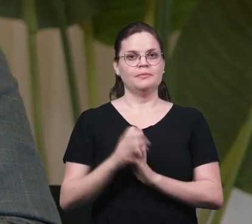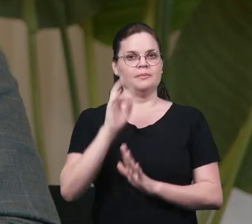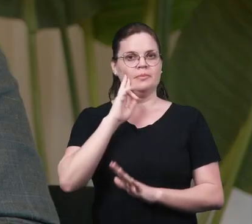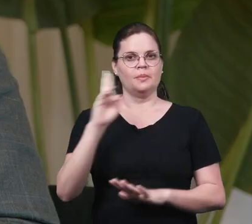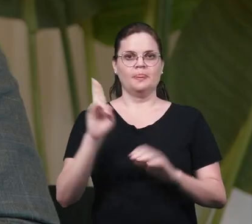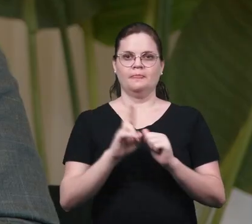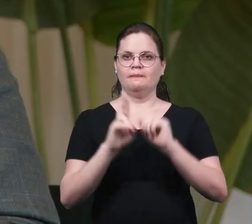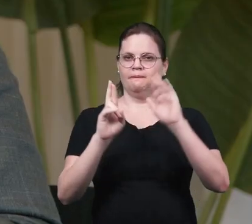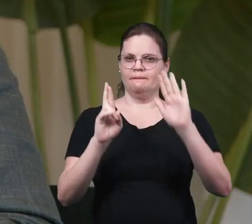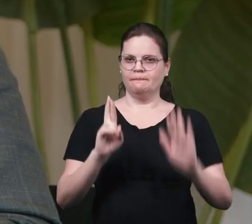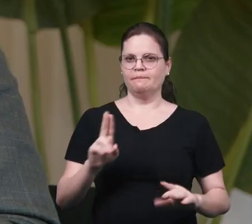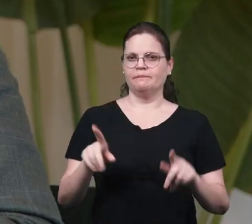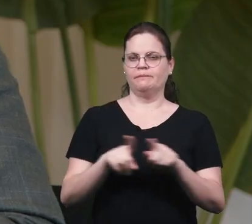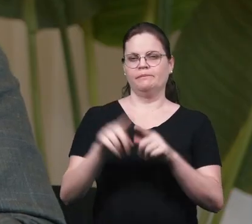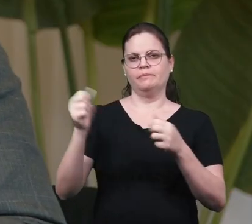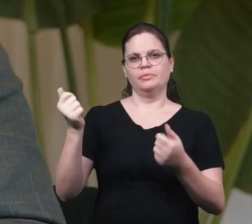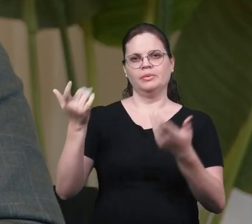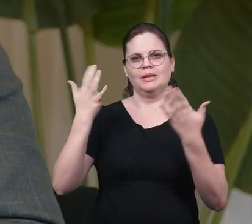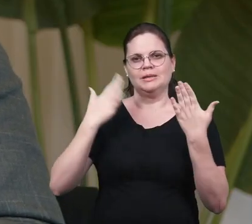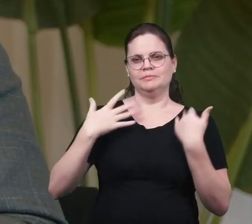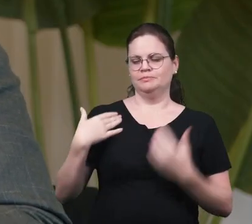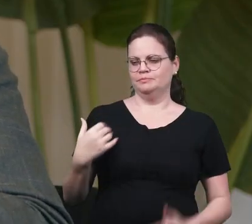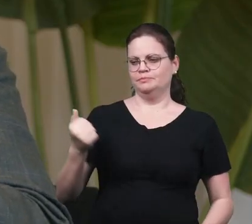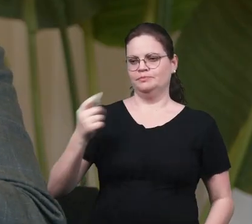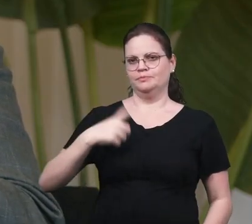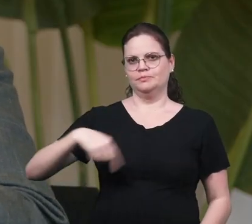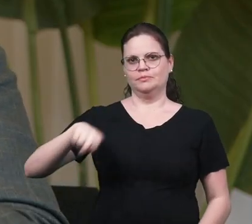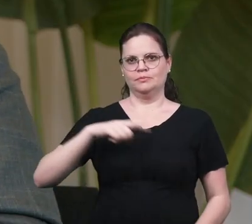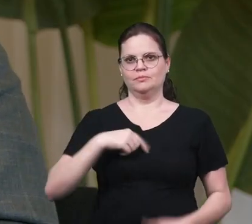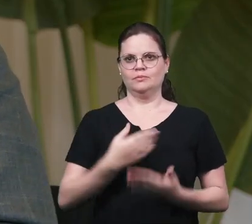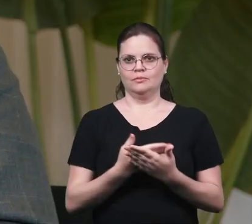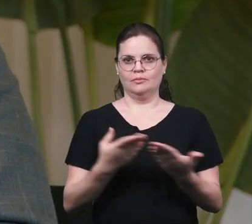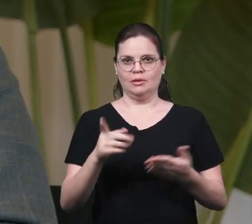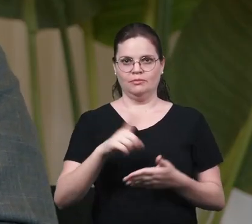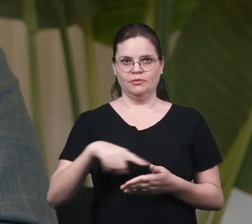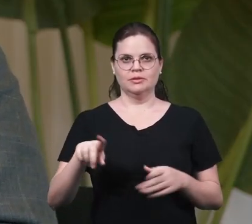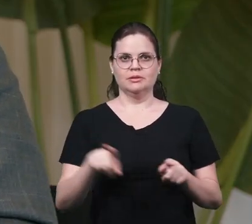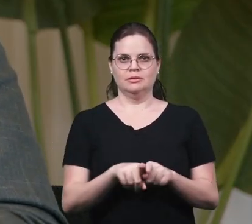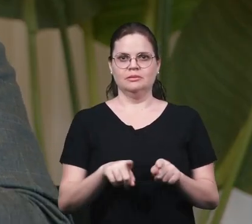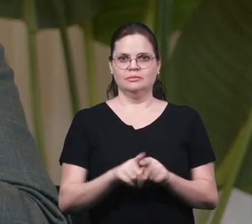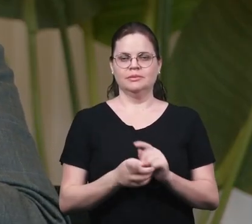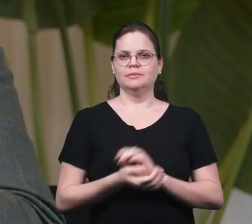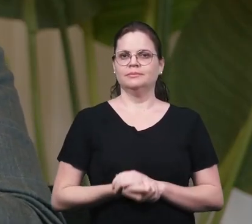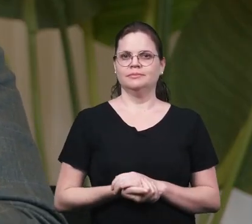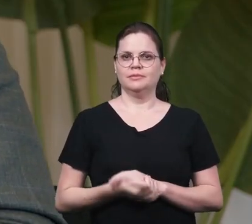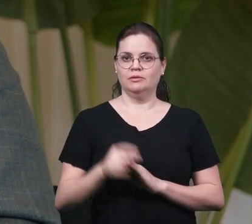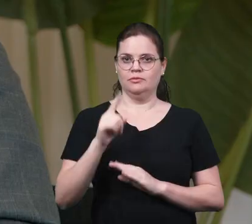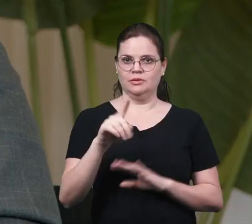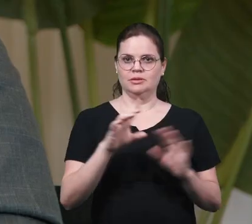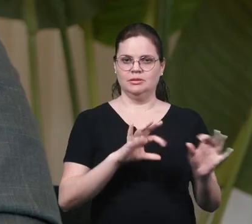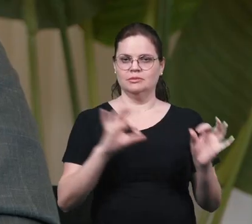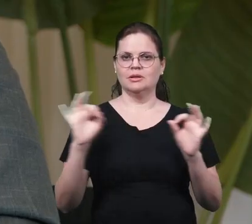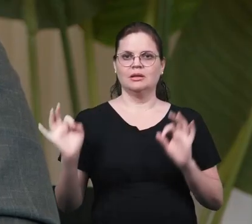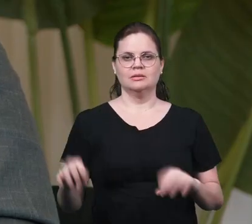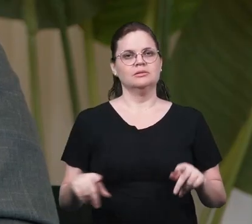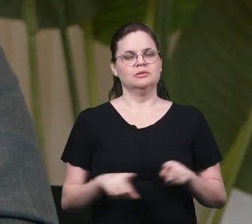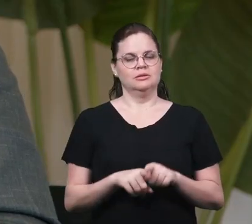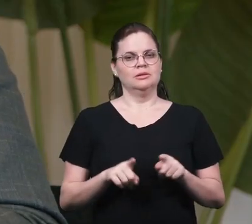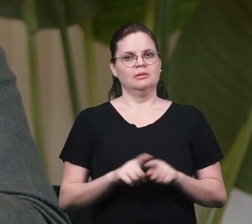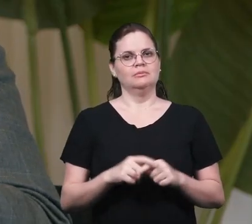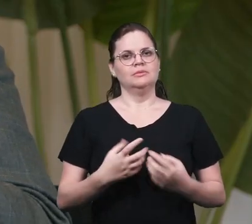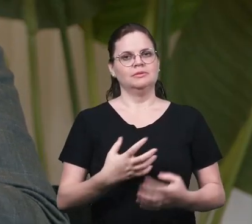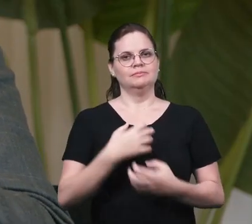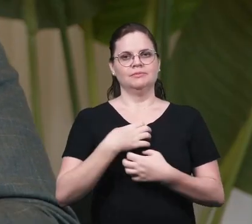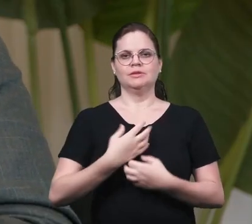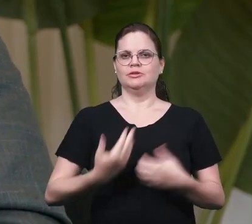nos inspire, a todos nós, a você que nos escuta, a você que assiste, a também